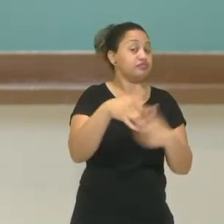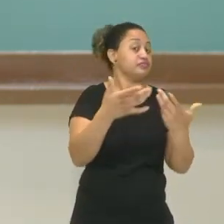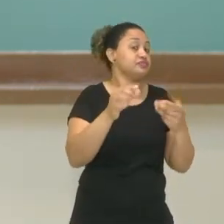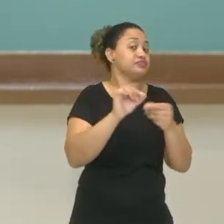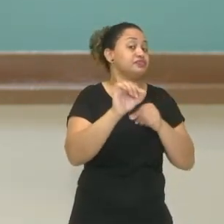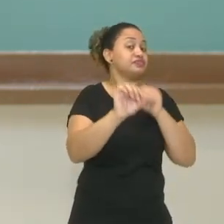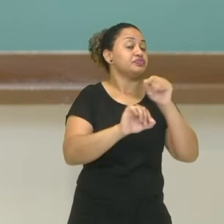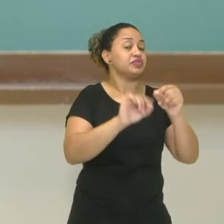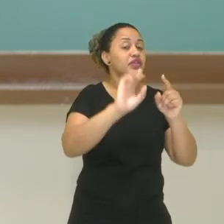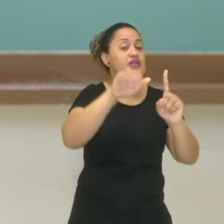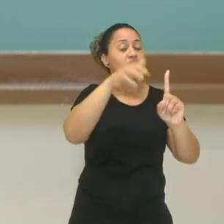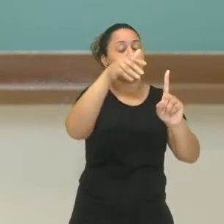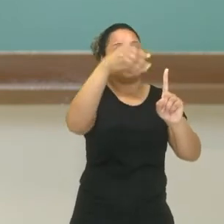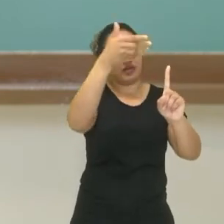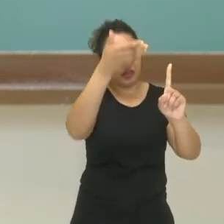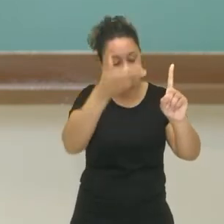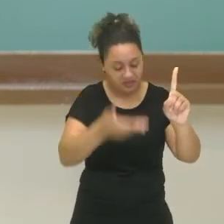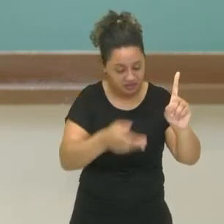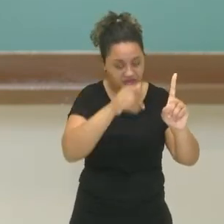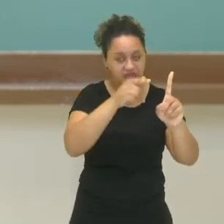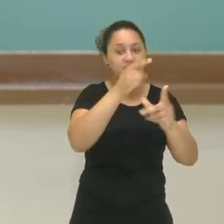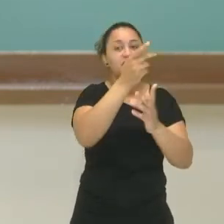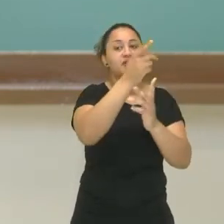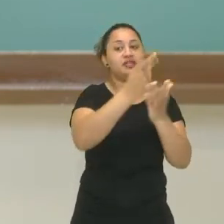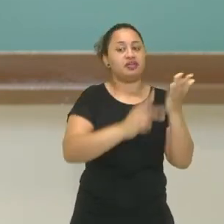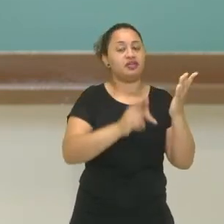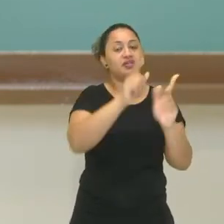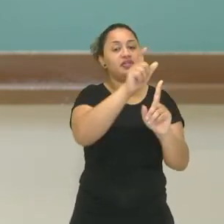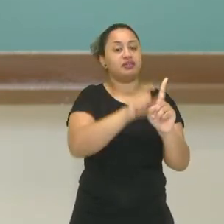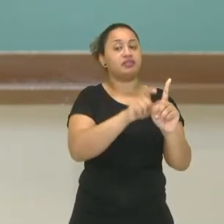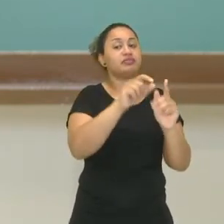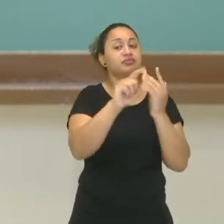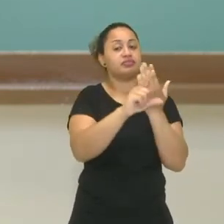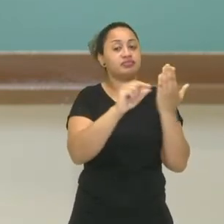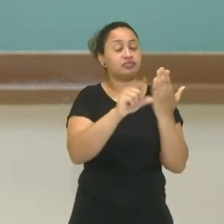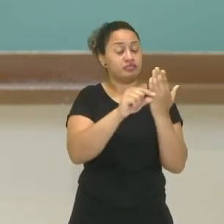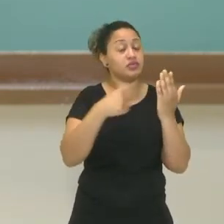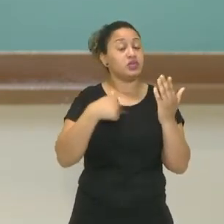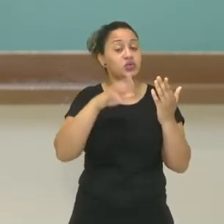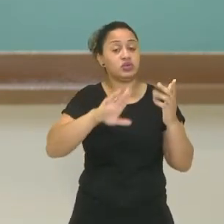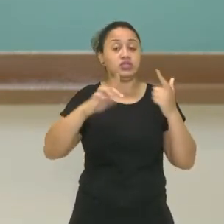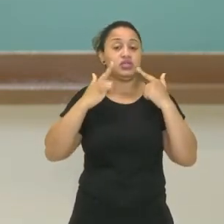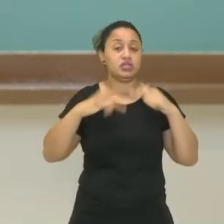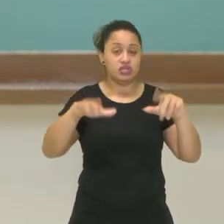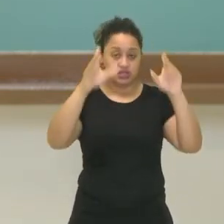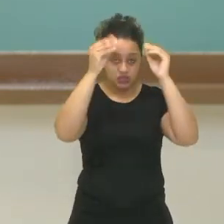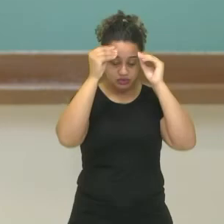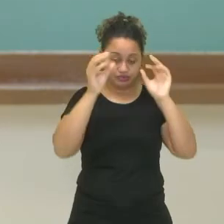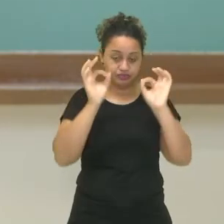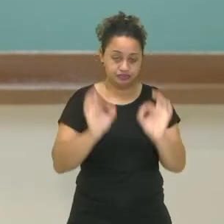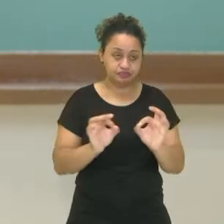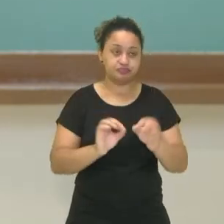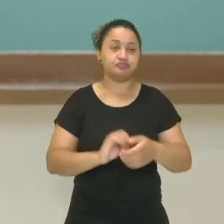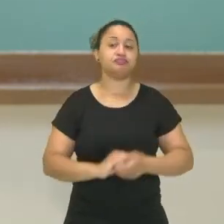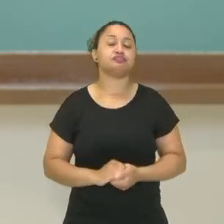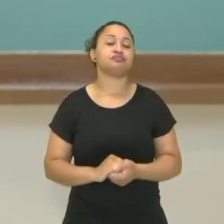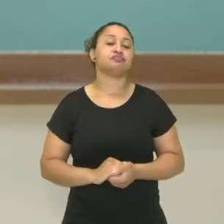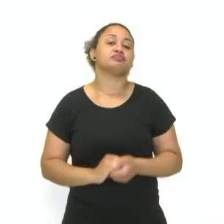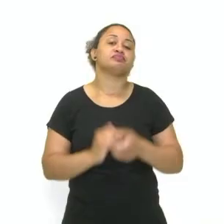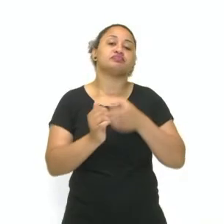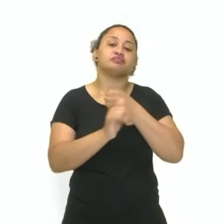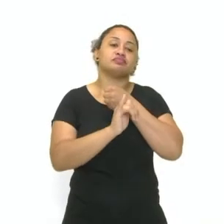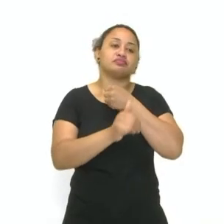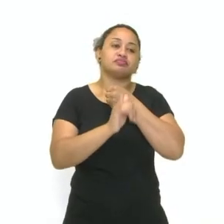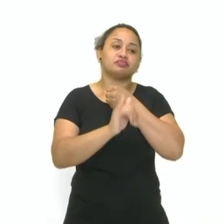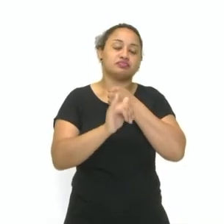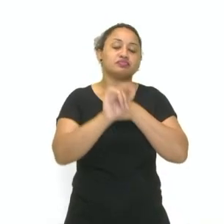Ela homenageia o poeta com essa linguagem, ok? A crônica, o